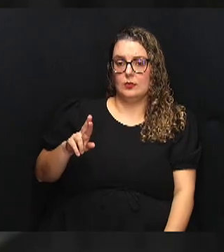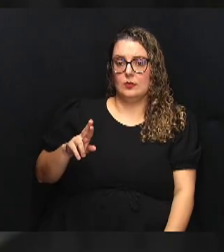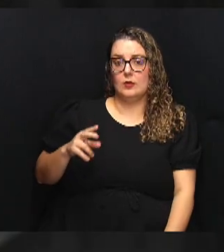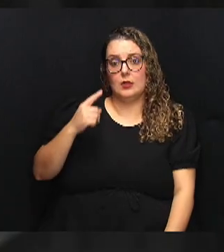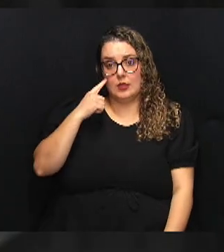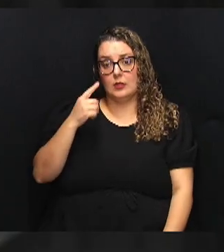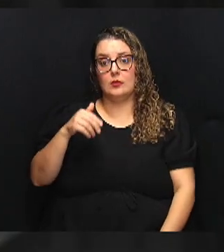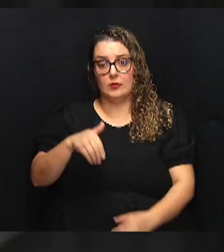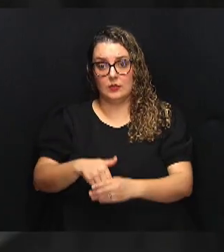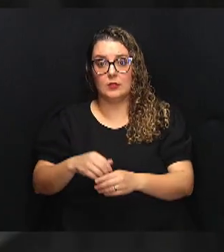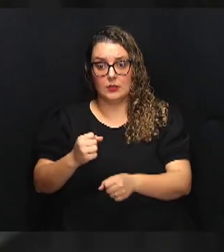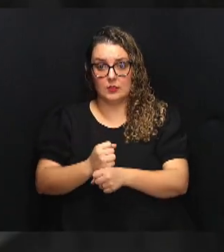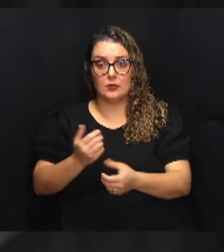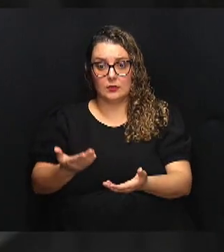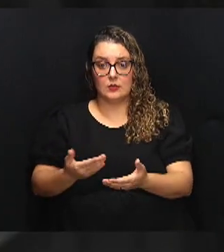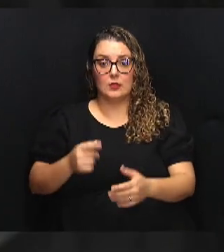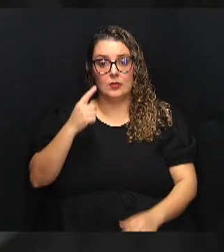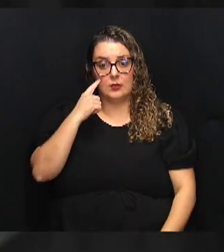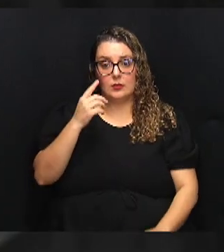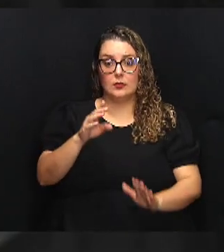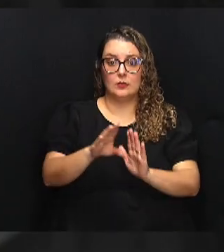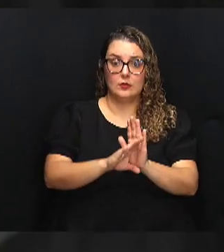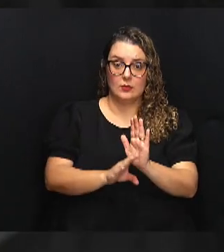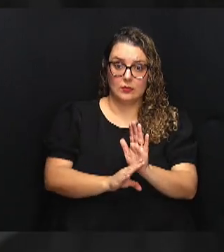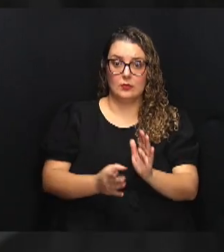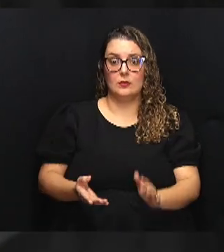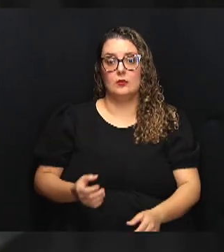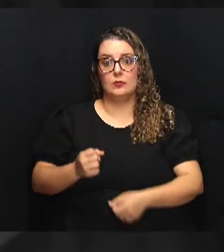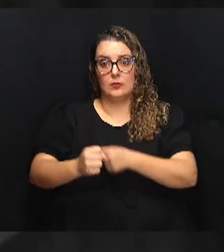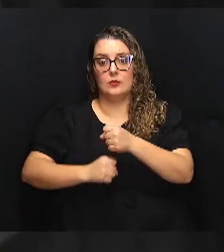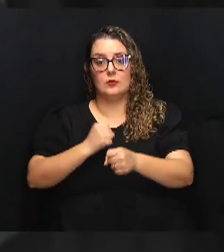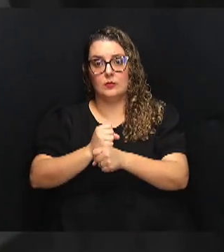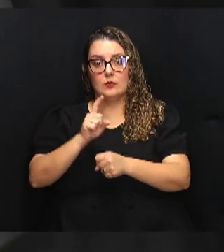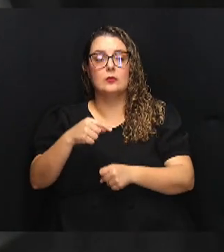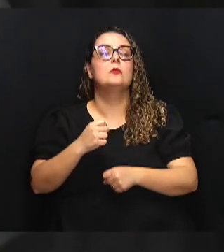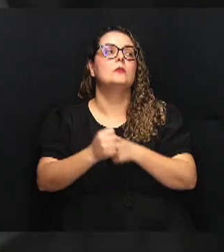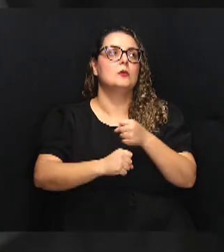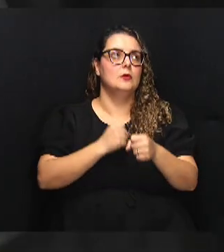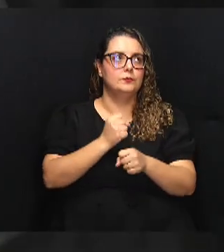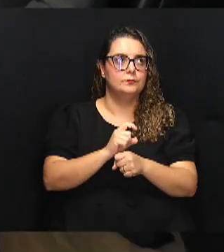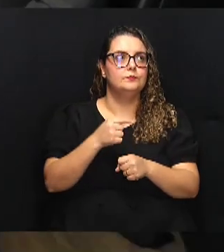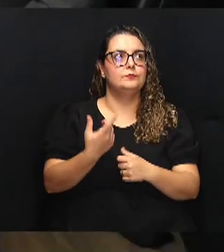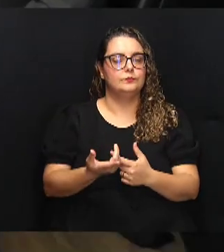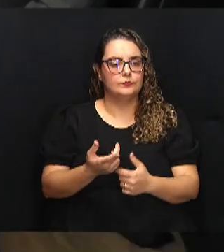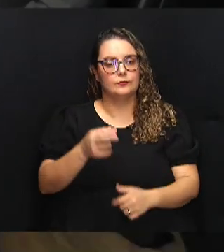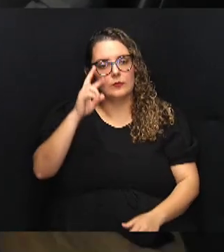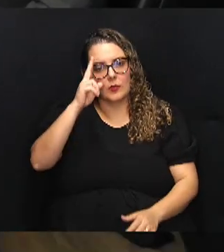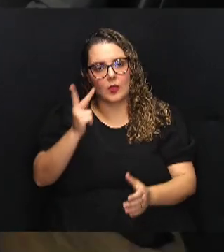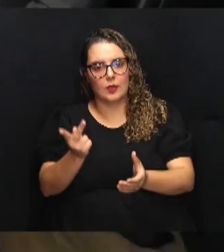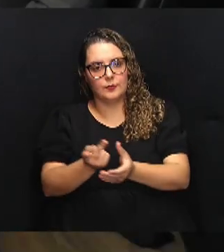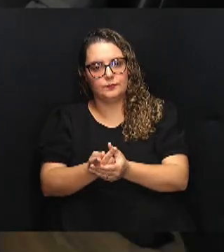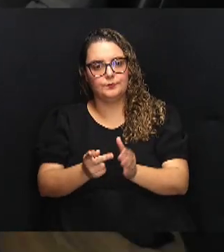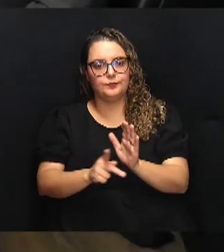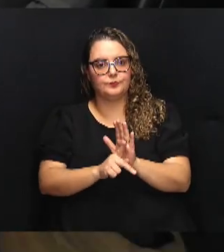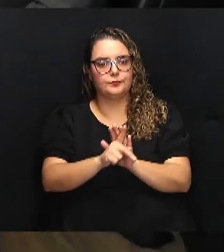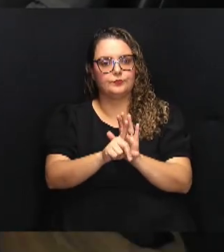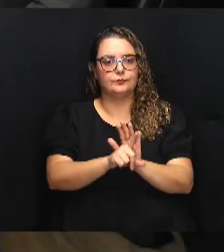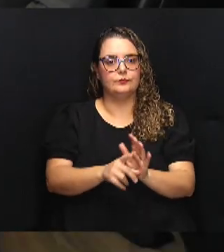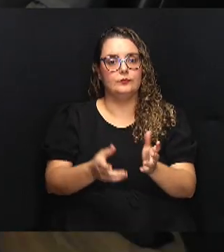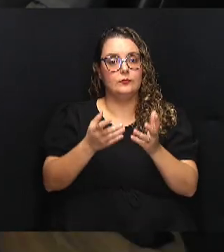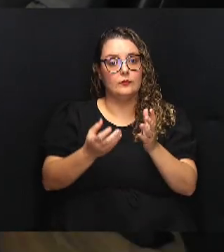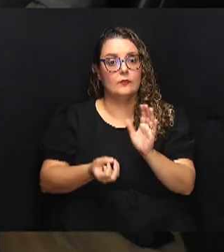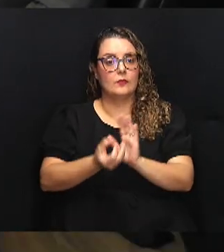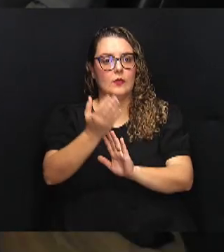ano, então a ideia é já se programar um curso para o ano que vem. Para o próximo ano. O senhor protocolou um projeto de lei que pretende criar